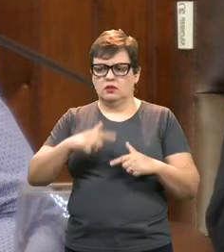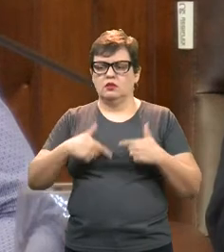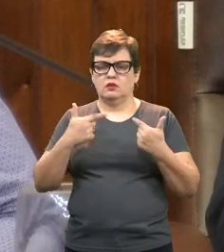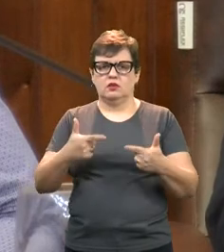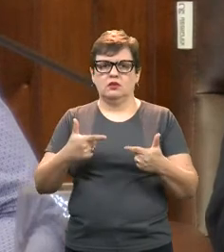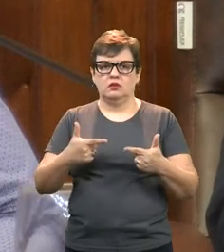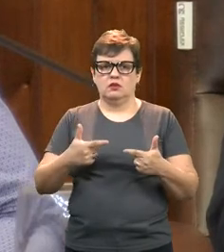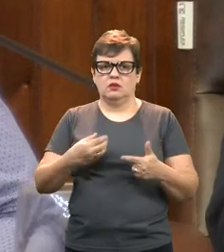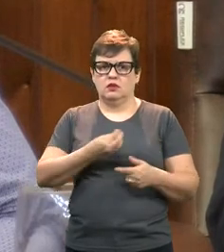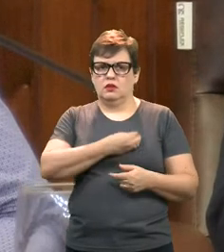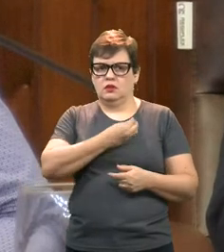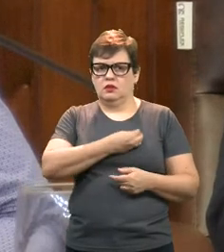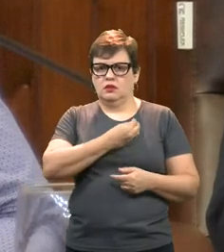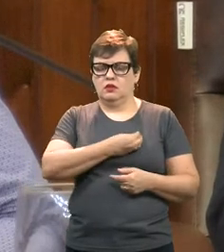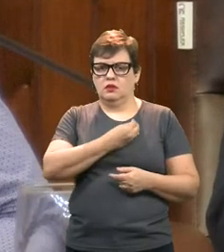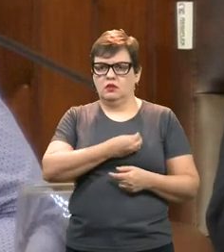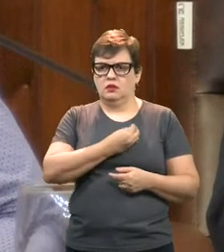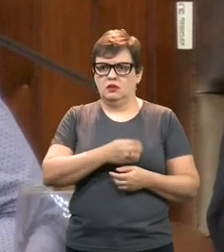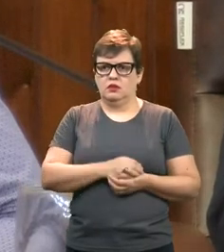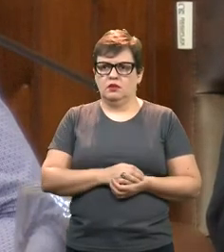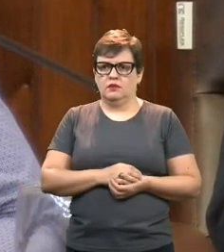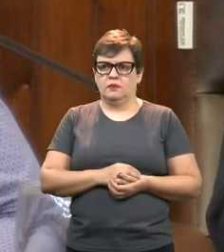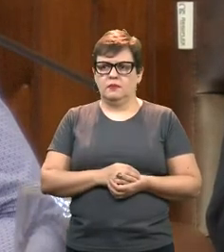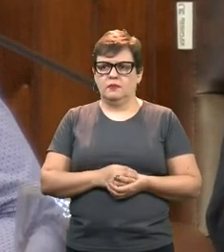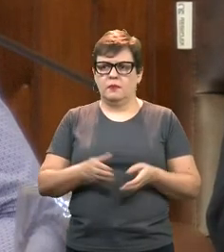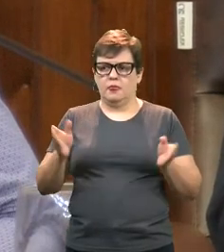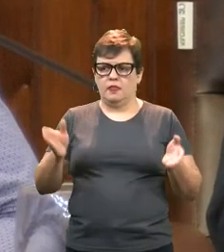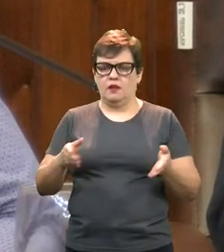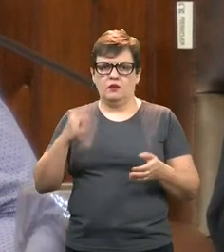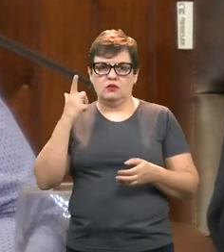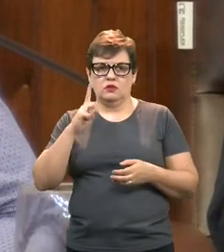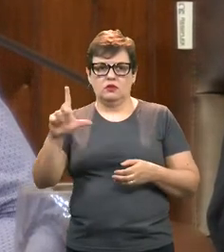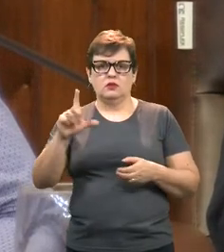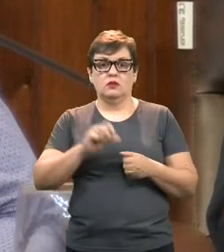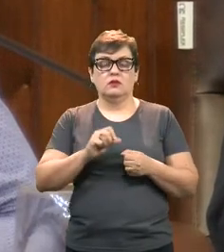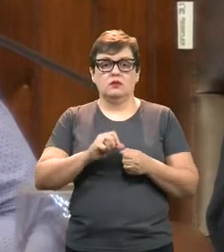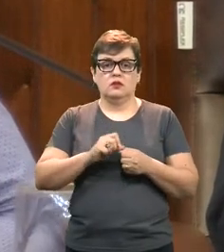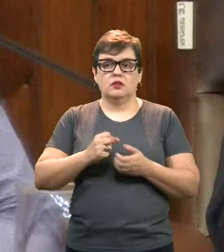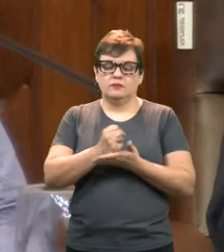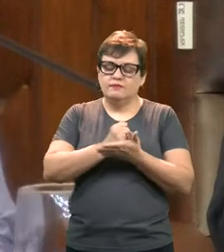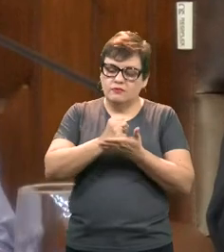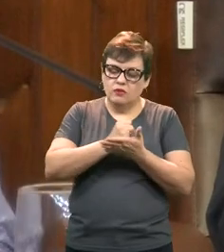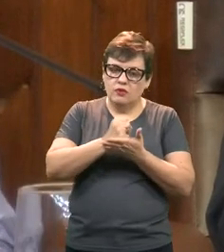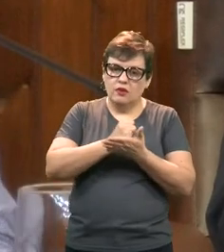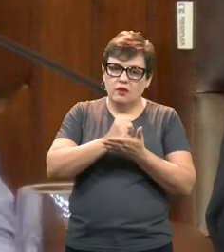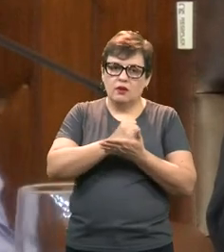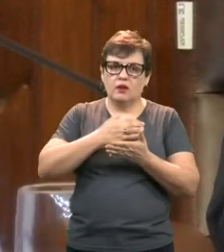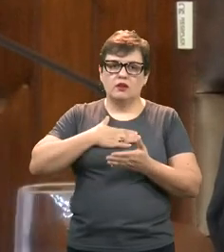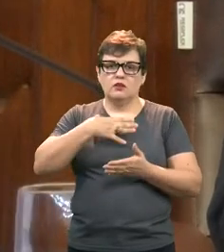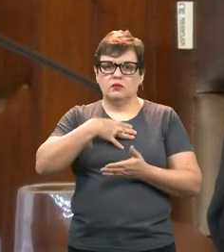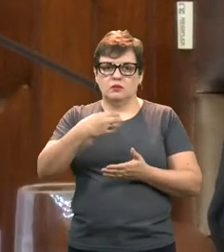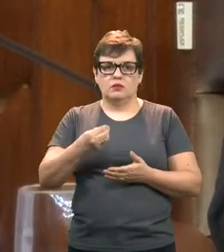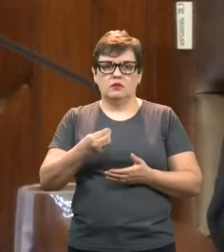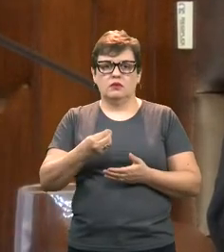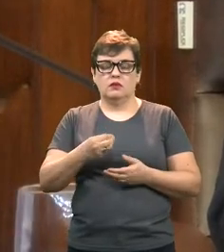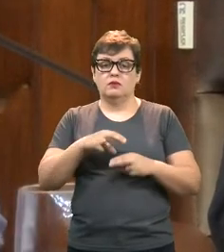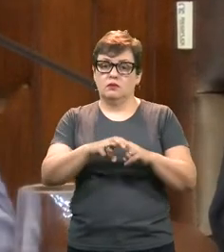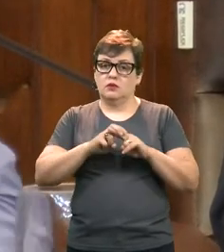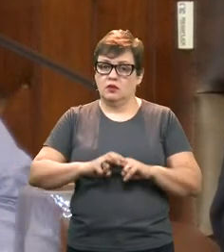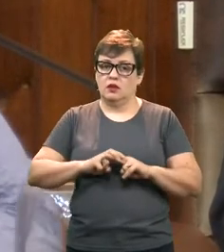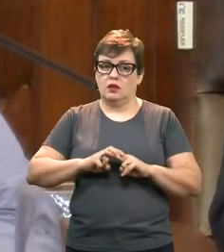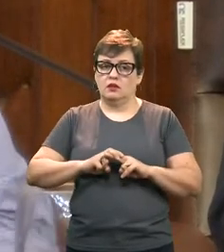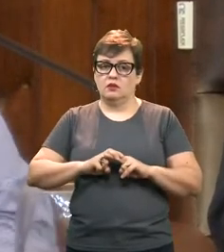Malele. Hoje, disse ela, consigo fazer o remédio do meu filho. Sim, graças a uma